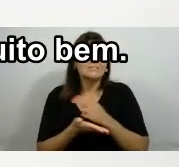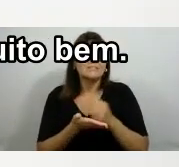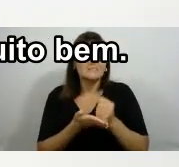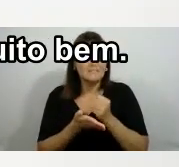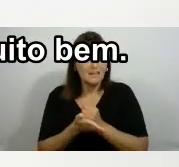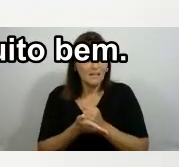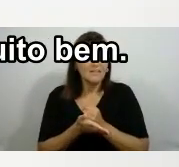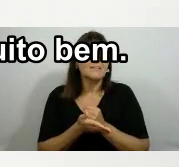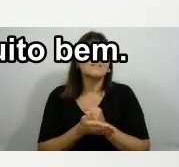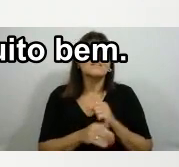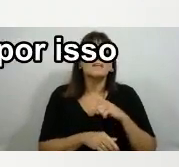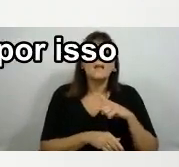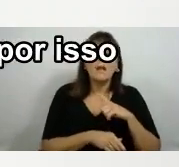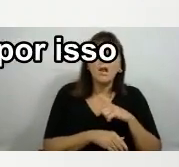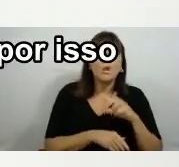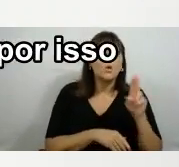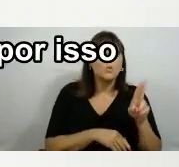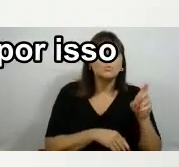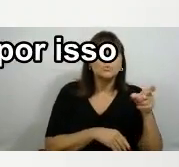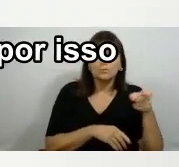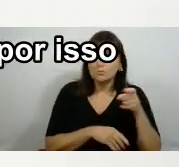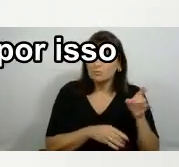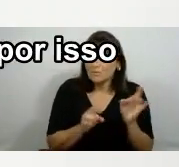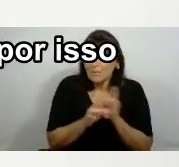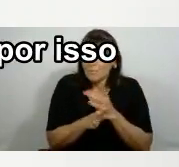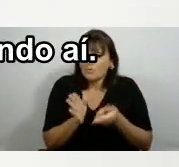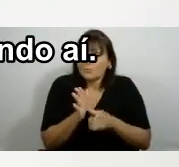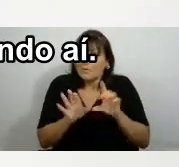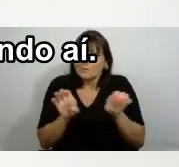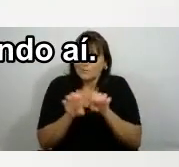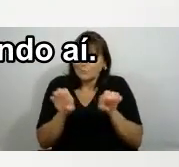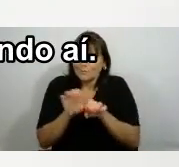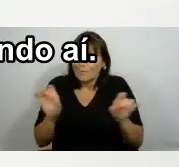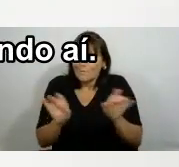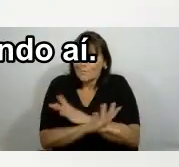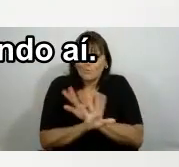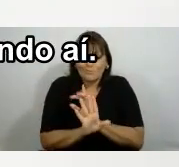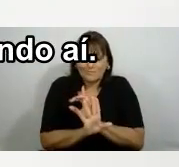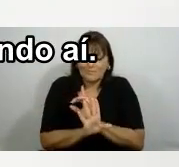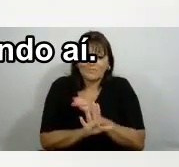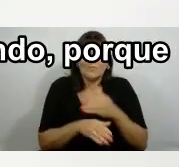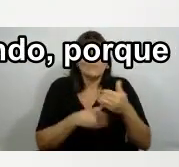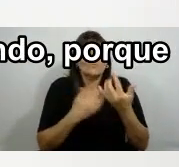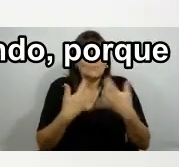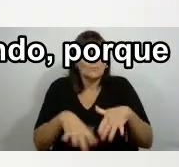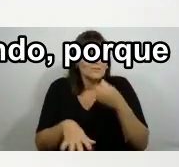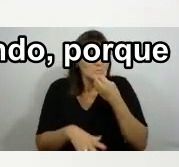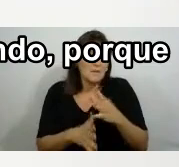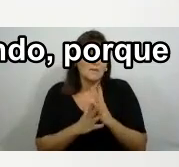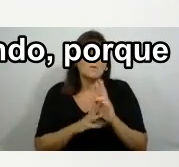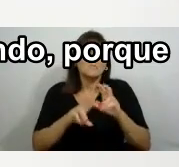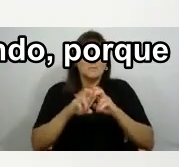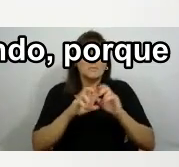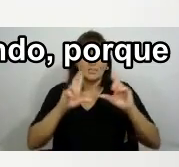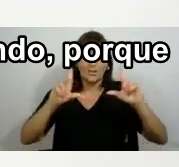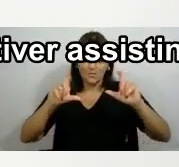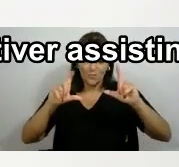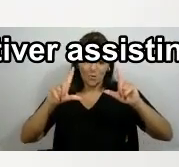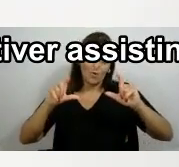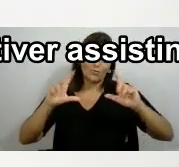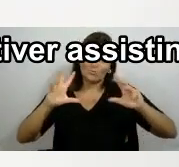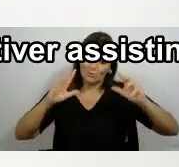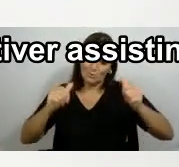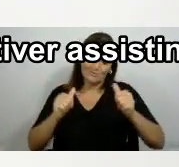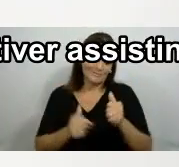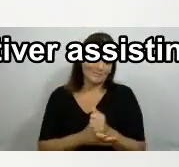que já estava pronta e rodando muito bem. Então, isso foi muito importante, por isso que eu trouxe a foto de todo mundo aí. Eu não vou falar o nome de todo mundo, porque senão